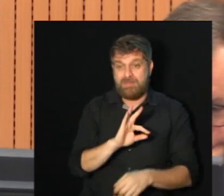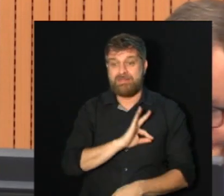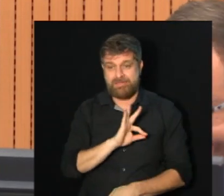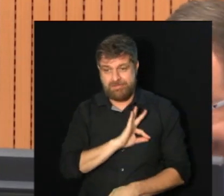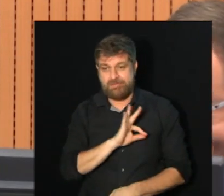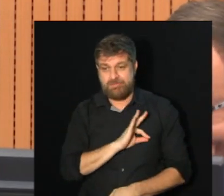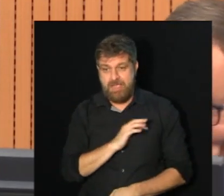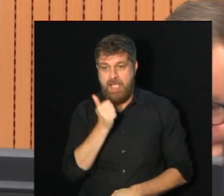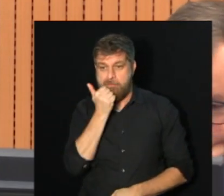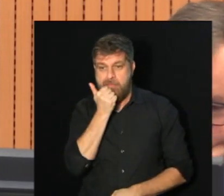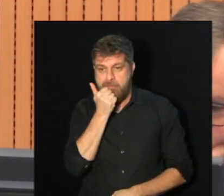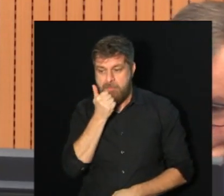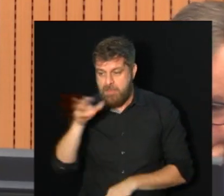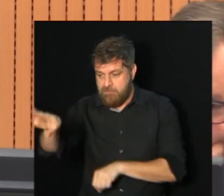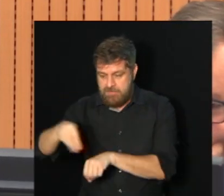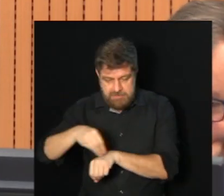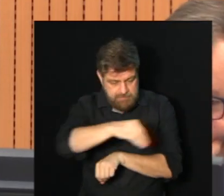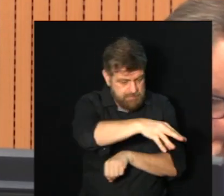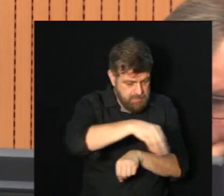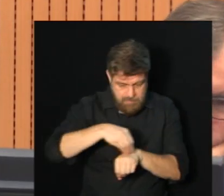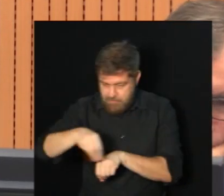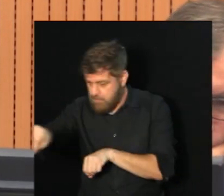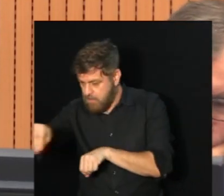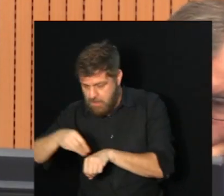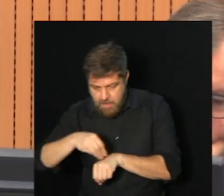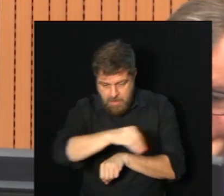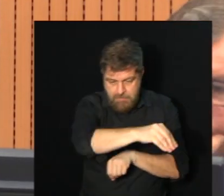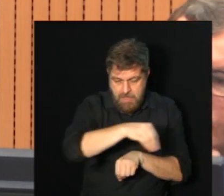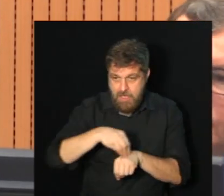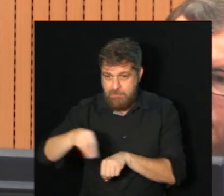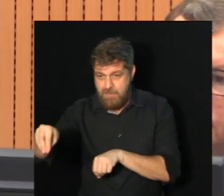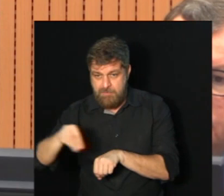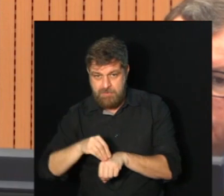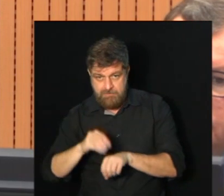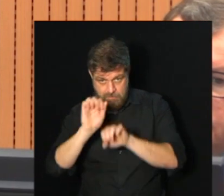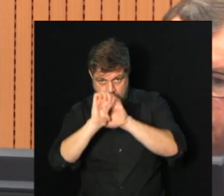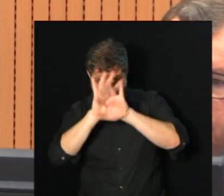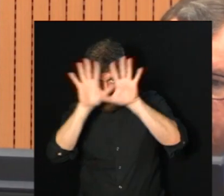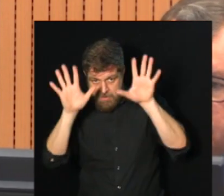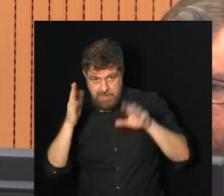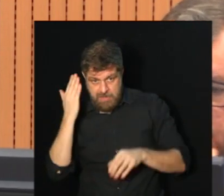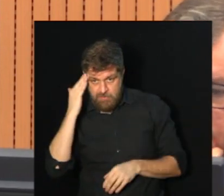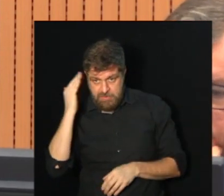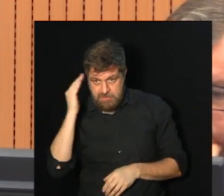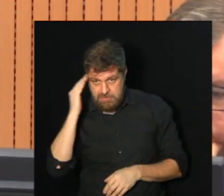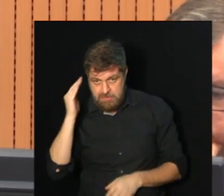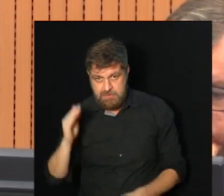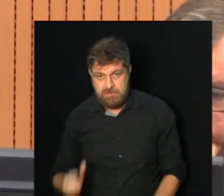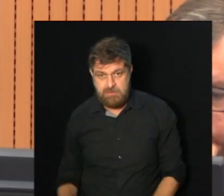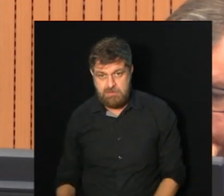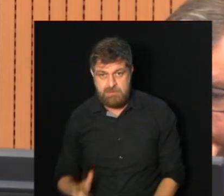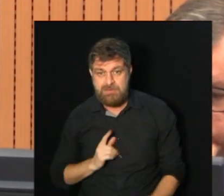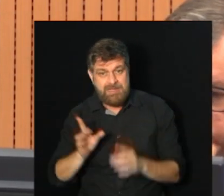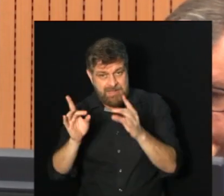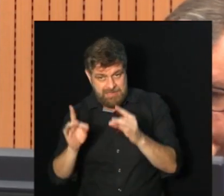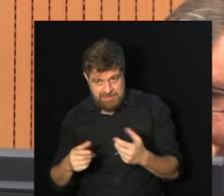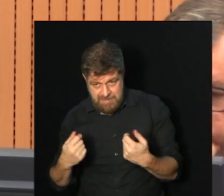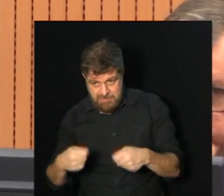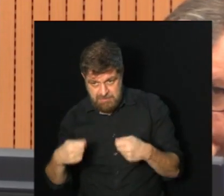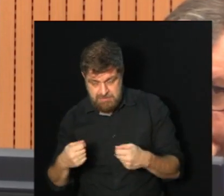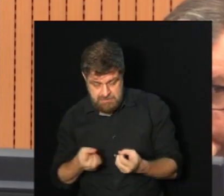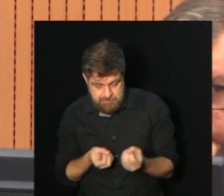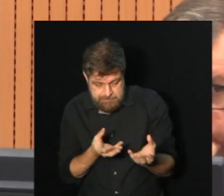e dos bombeiros de Fort Worth. Fábio, tá claro como é que funciona isso? Você precisa de mais algum detalhe